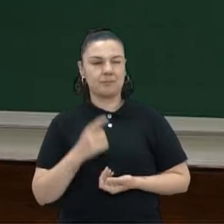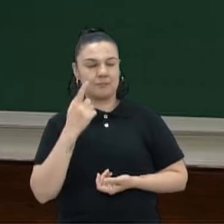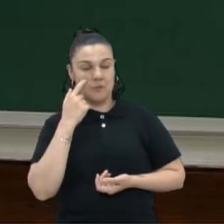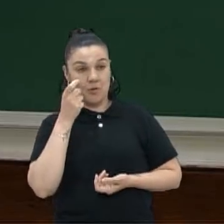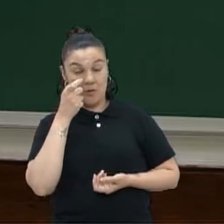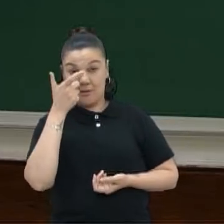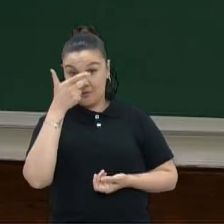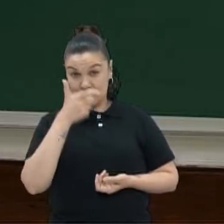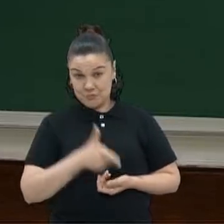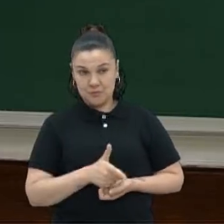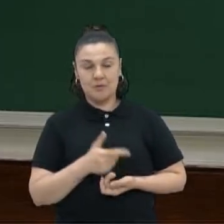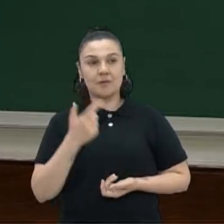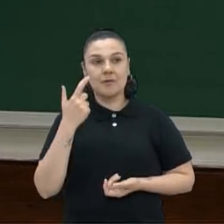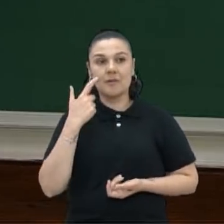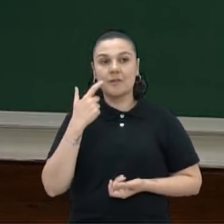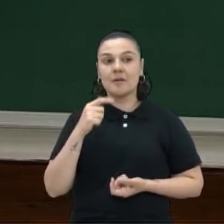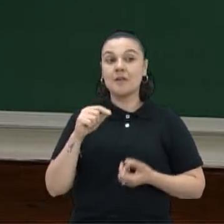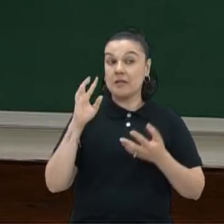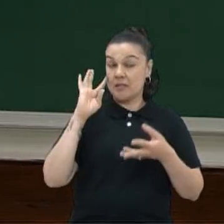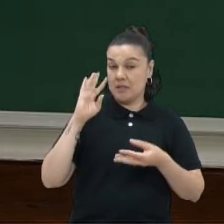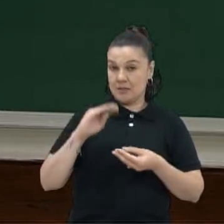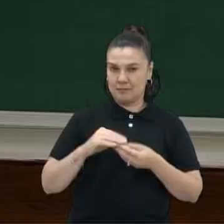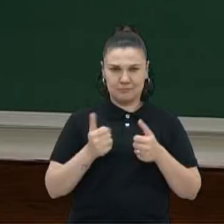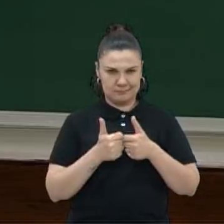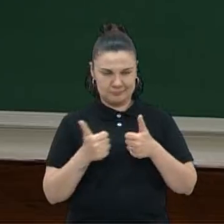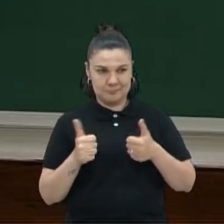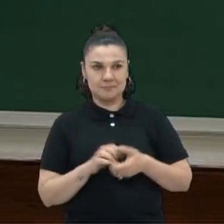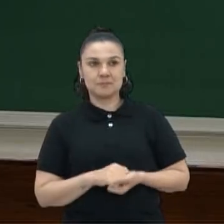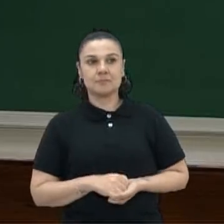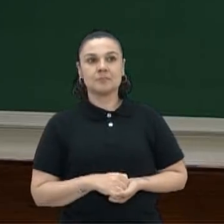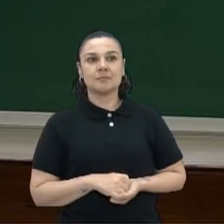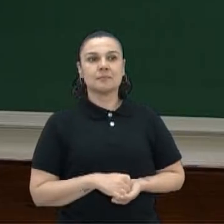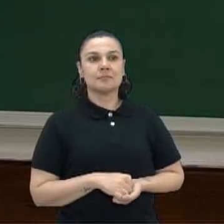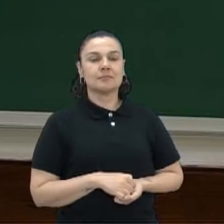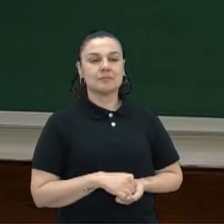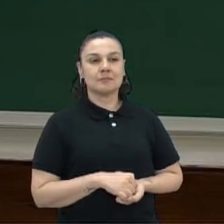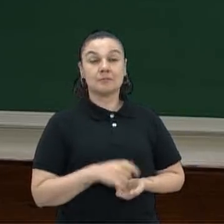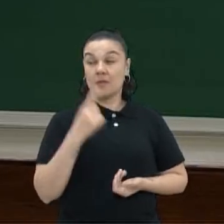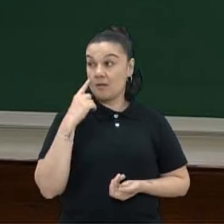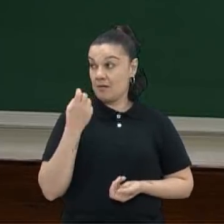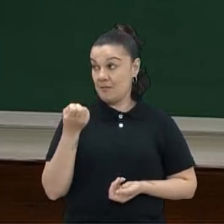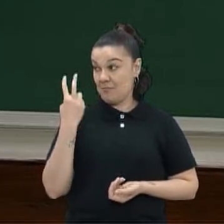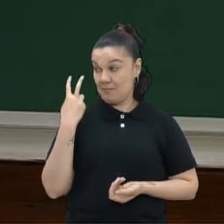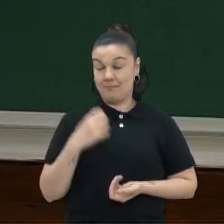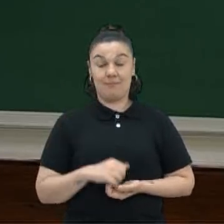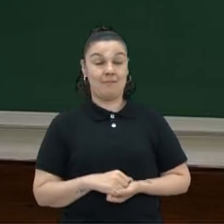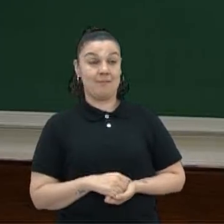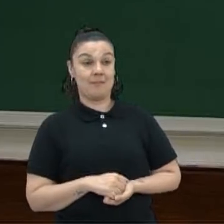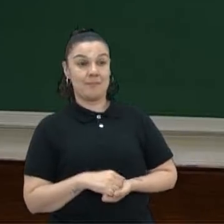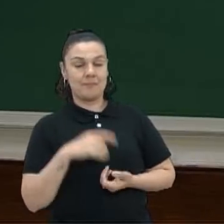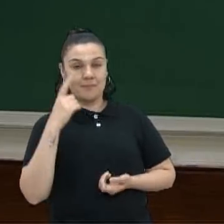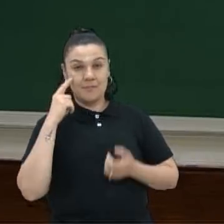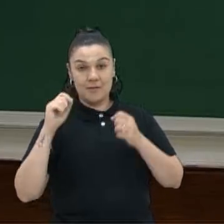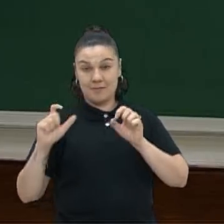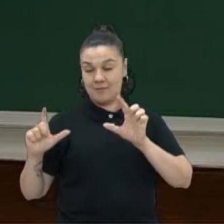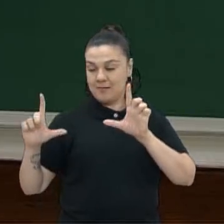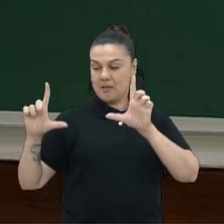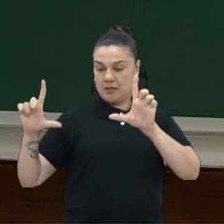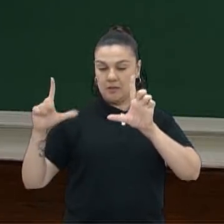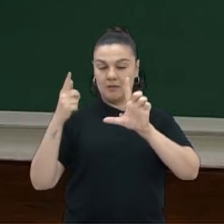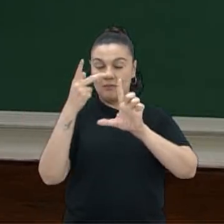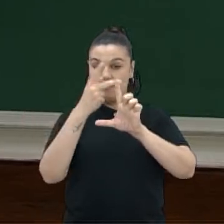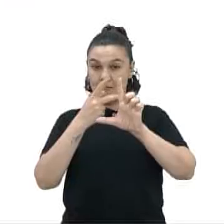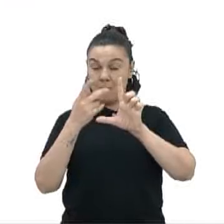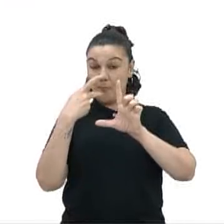dar uma olhada para a gente ver se foi entendido isso mesmo? Olha só. Aqui na tela agora, vocês